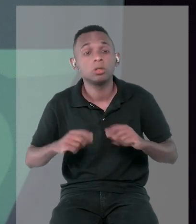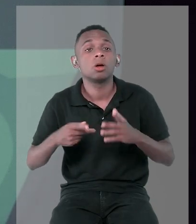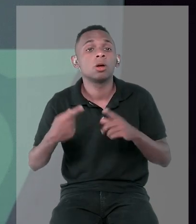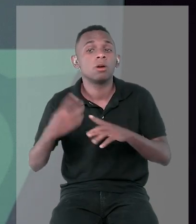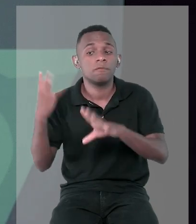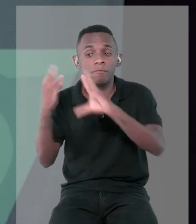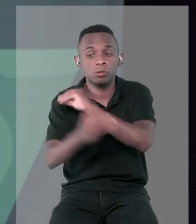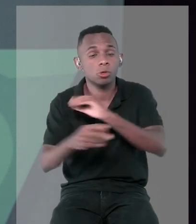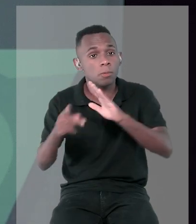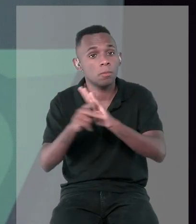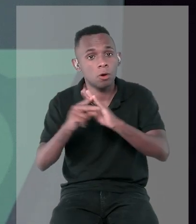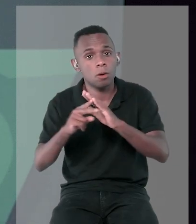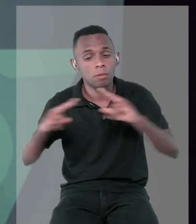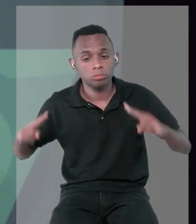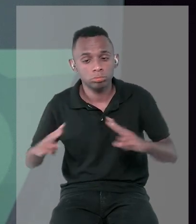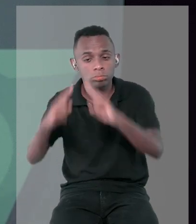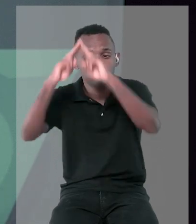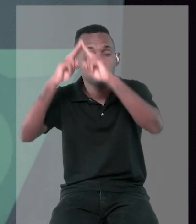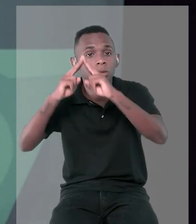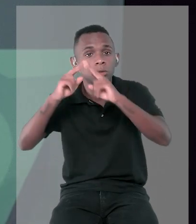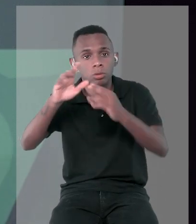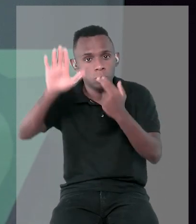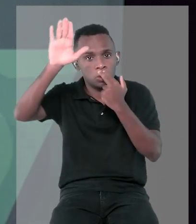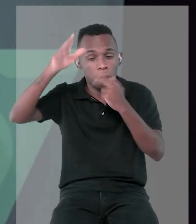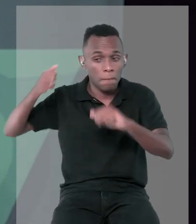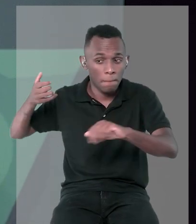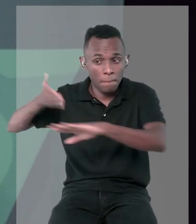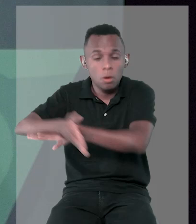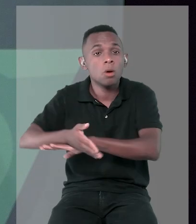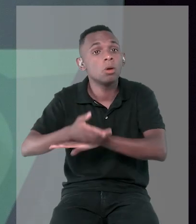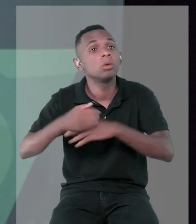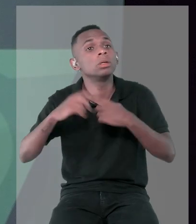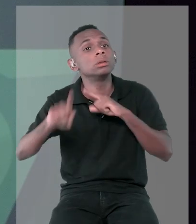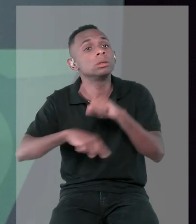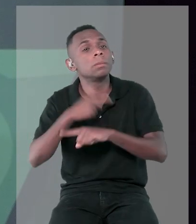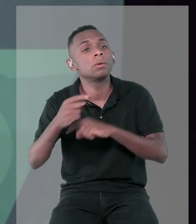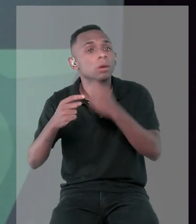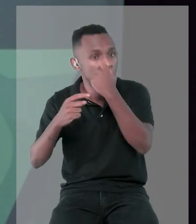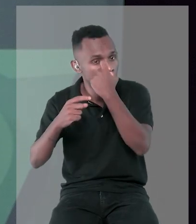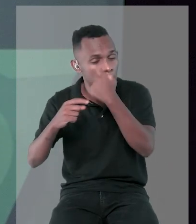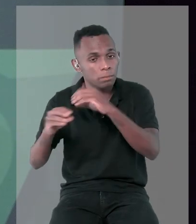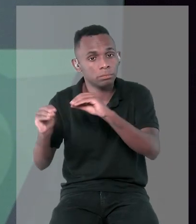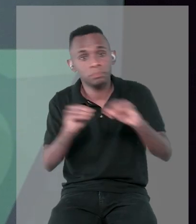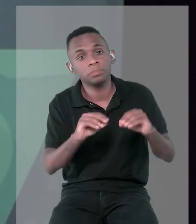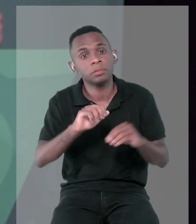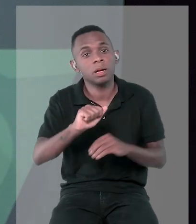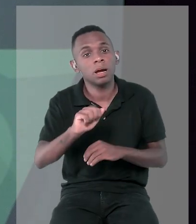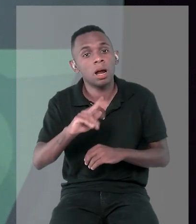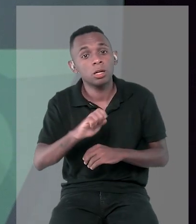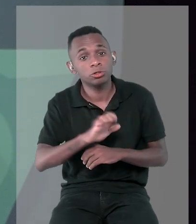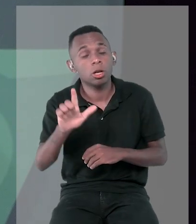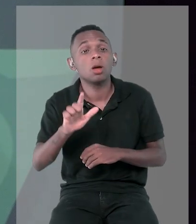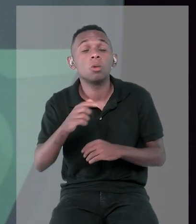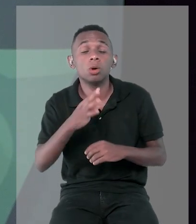de Paris, quando os nazistas invadiram, e foi para Argel. E é lá